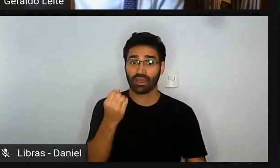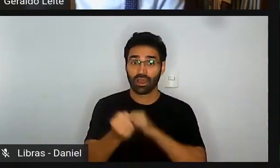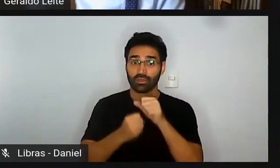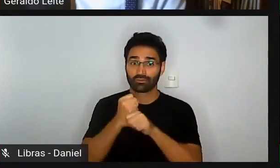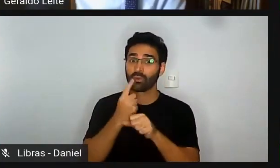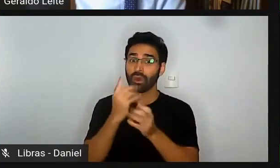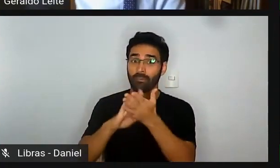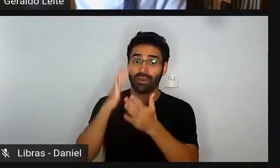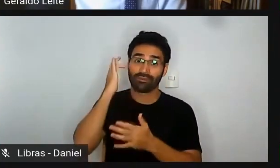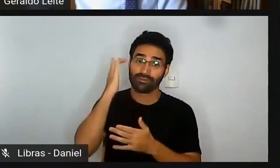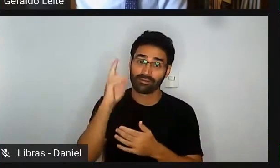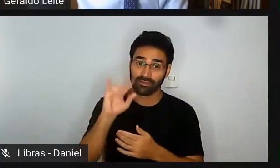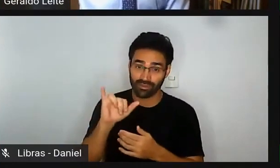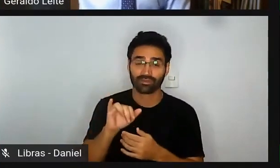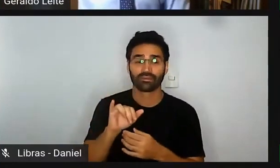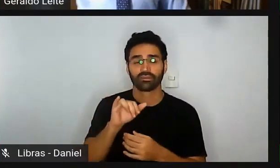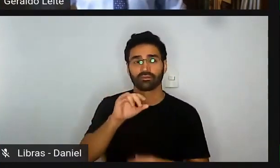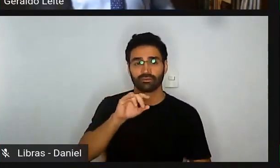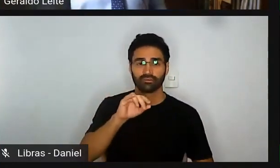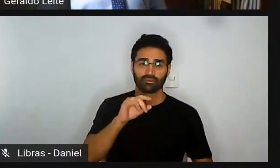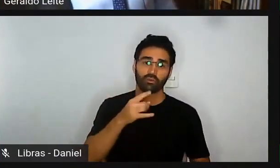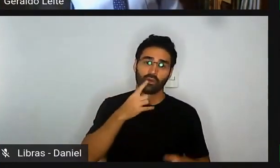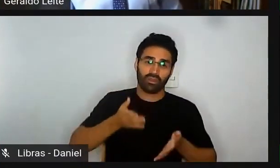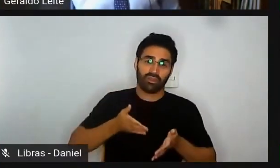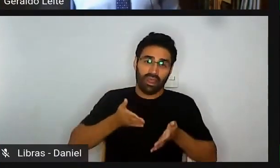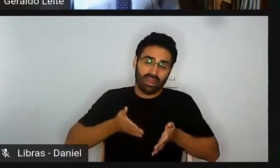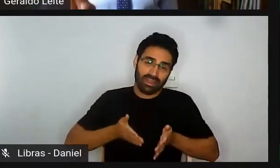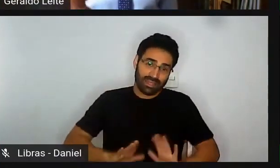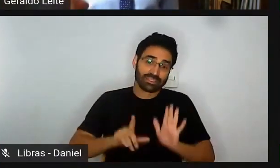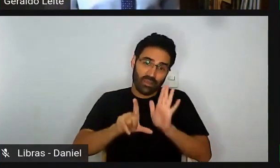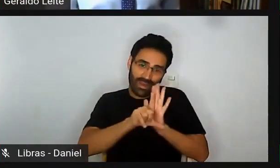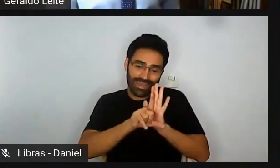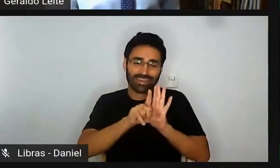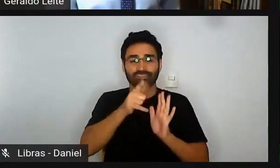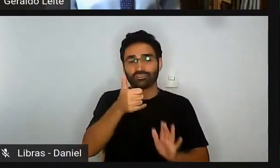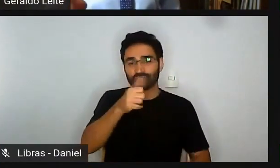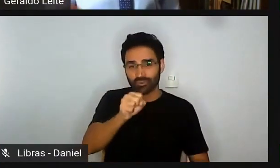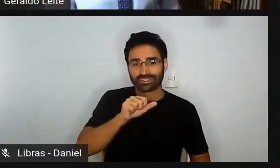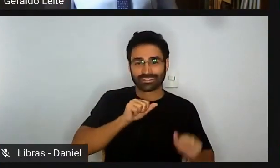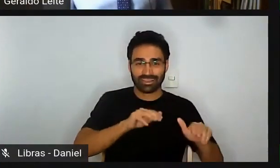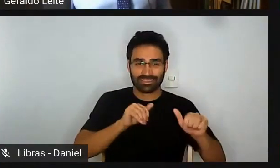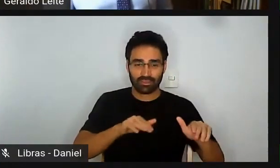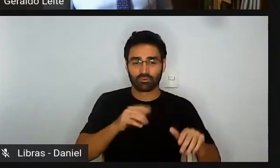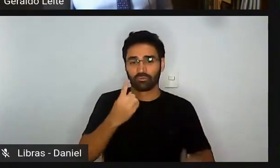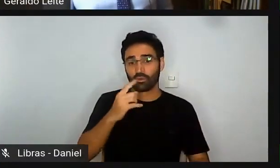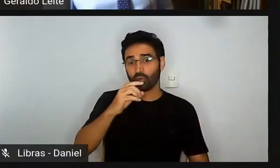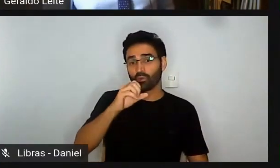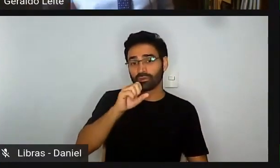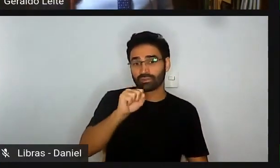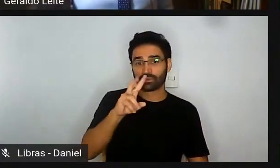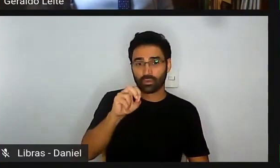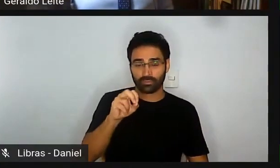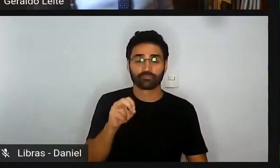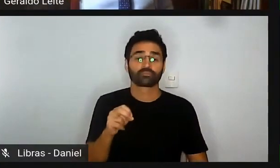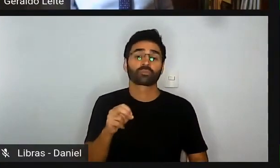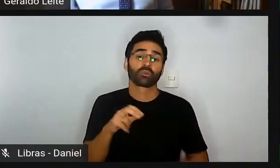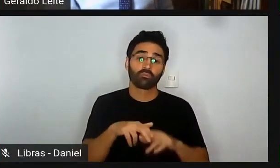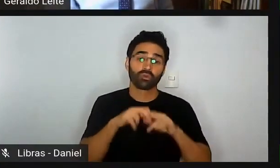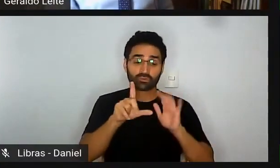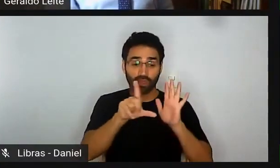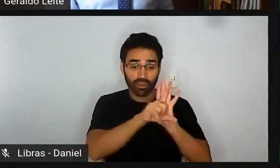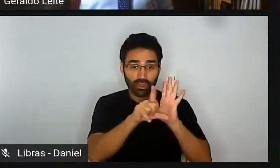exatamente de 18 de setembro de 1850, e foi uma lei por intermédio da qual os